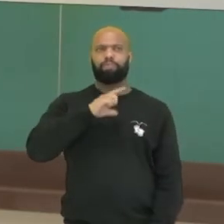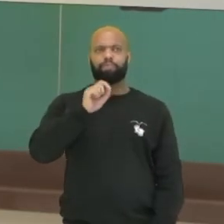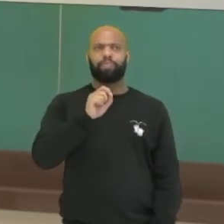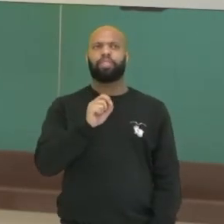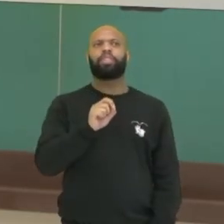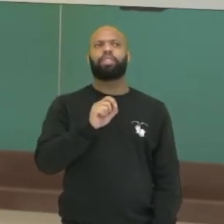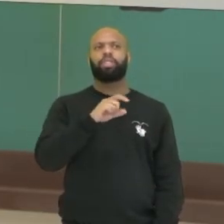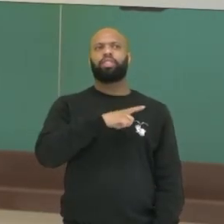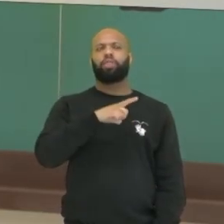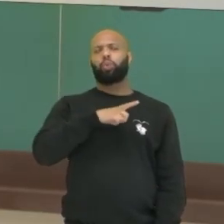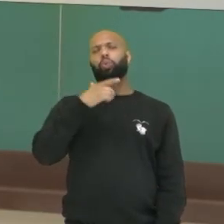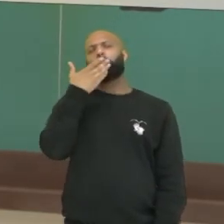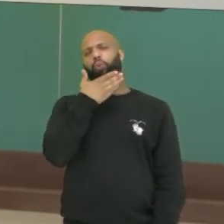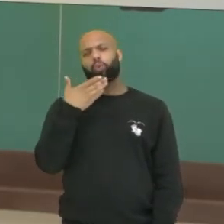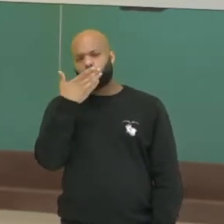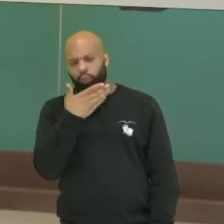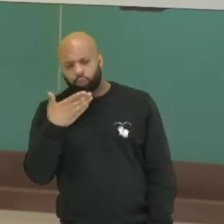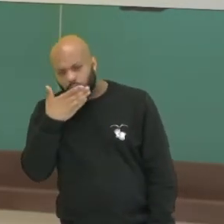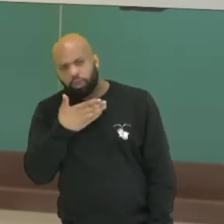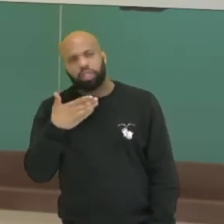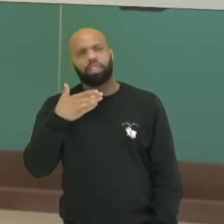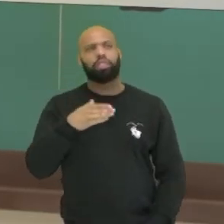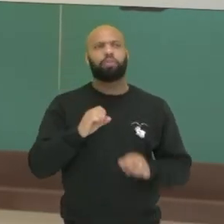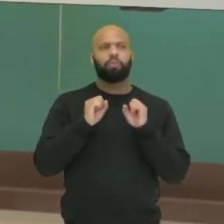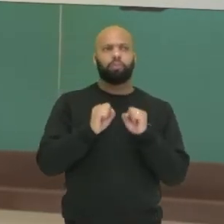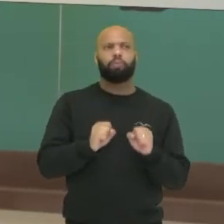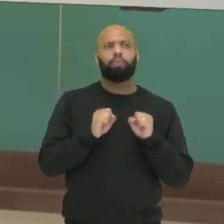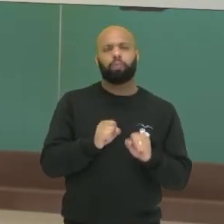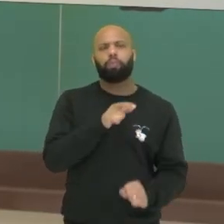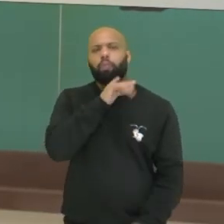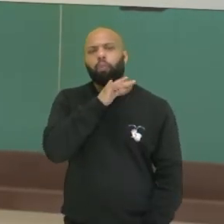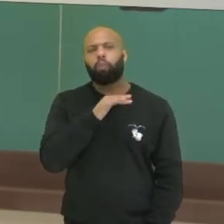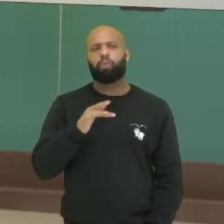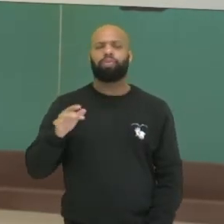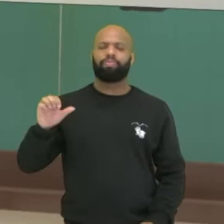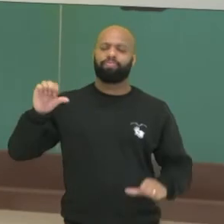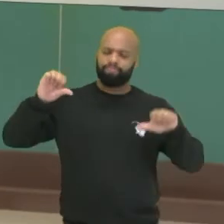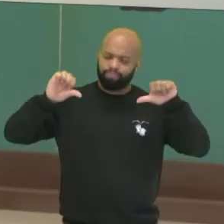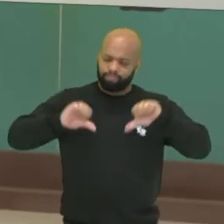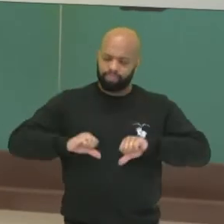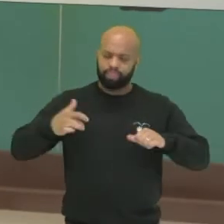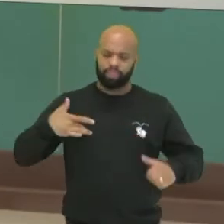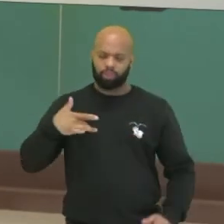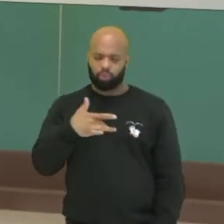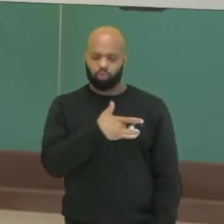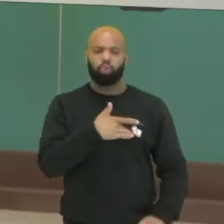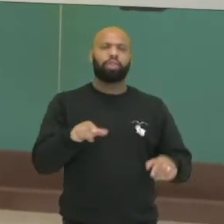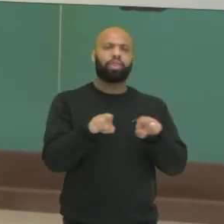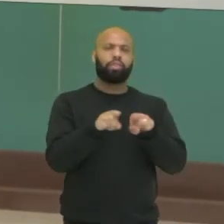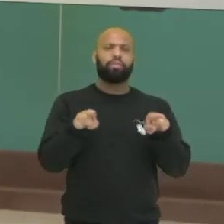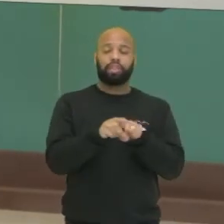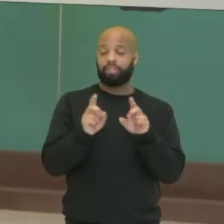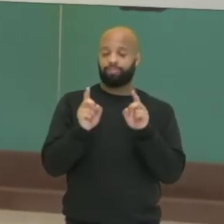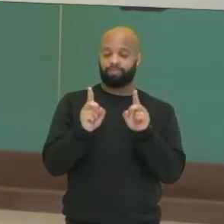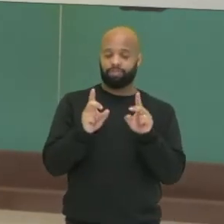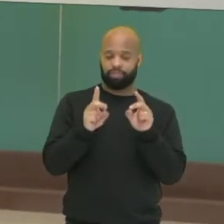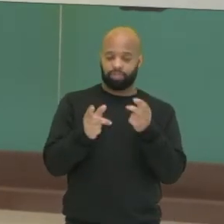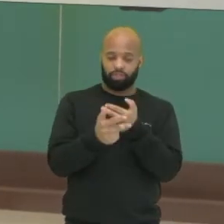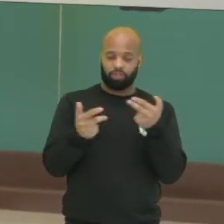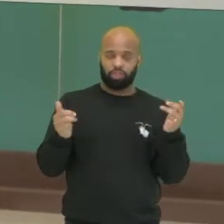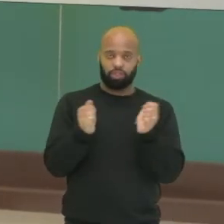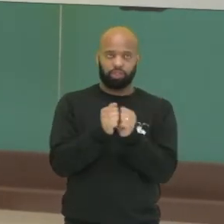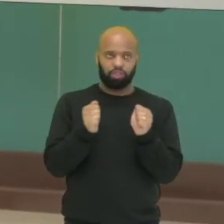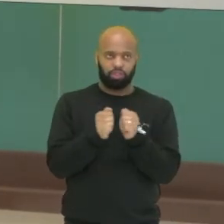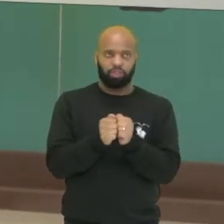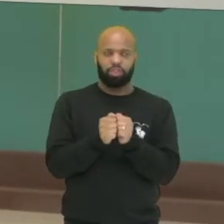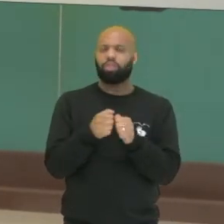quantidade de açúcar, né, que pode fazer mal para o organismo, venda casada, como já foi falado anteriormente. E por que venda casada